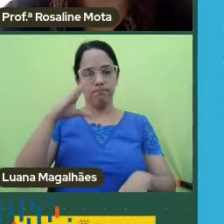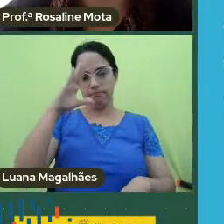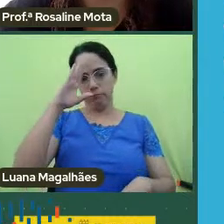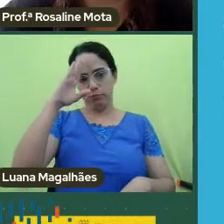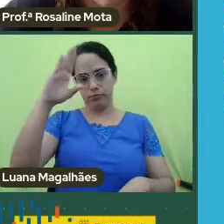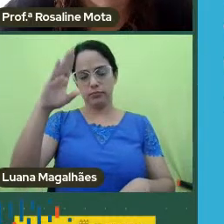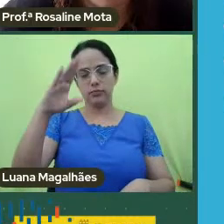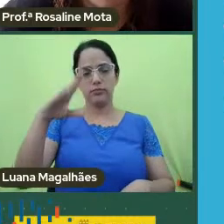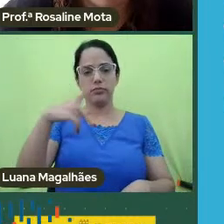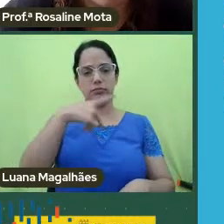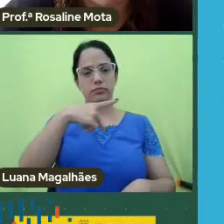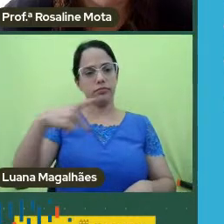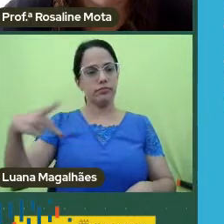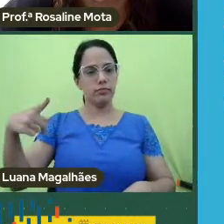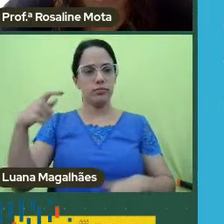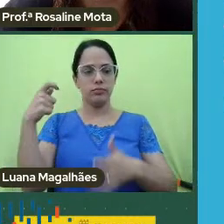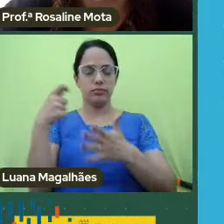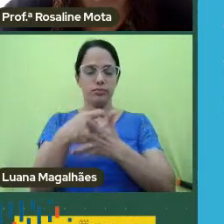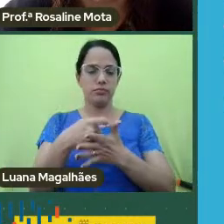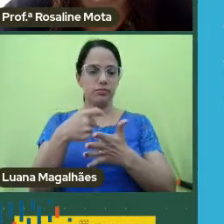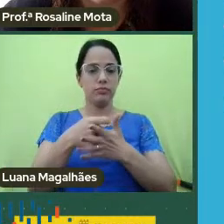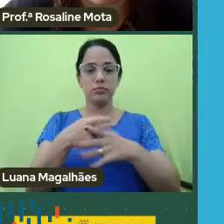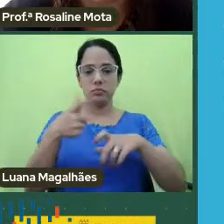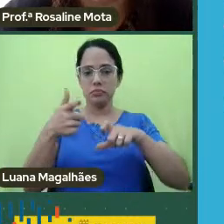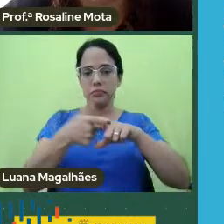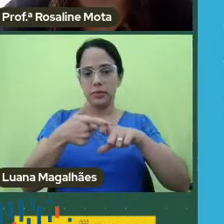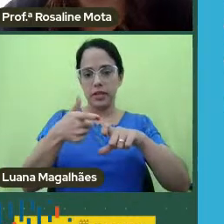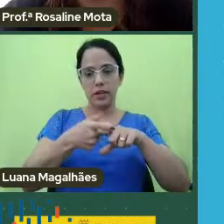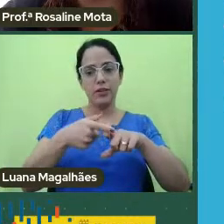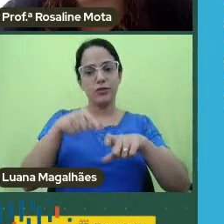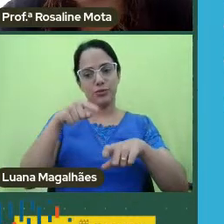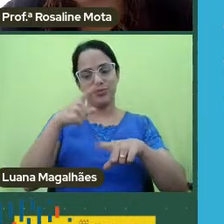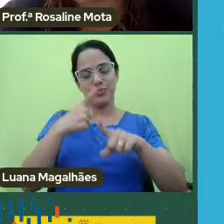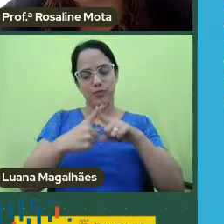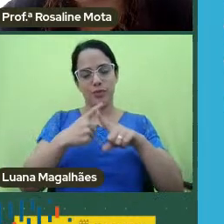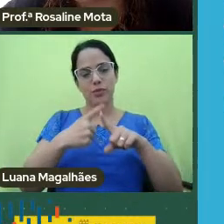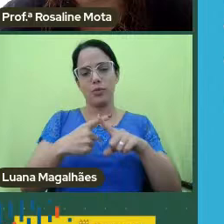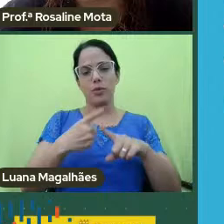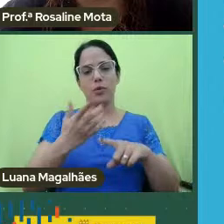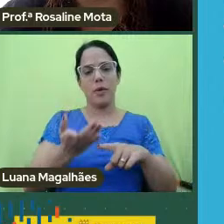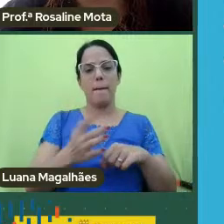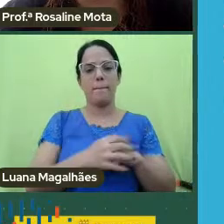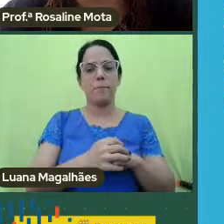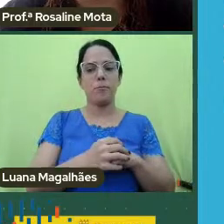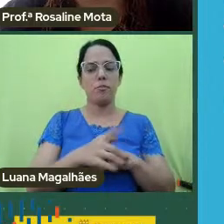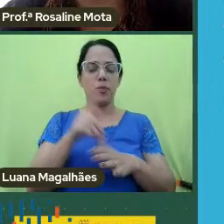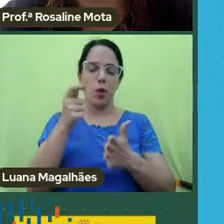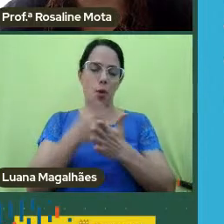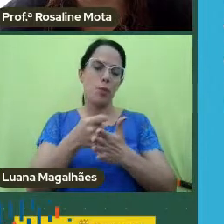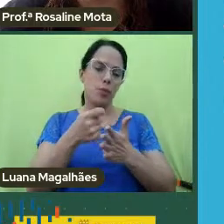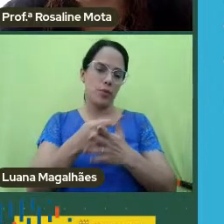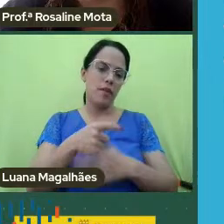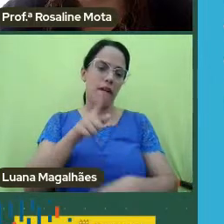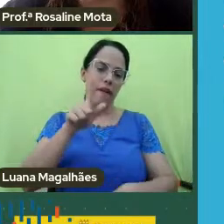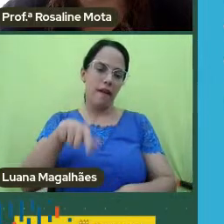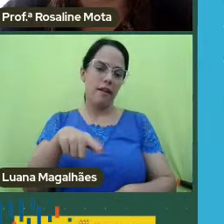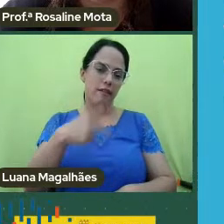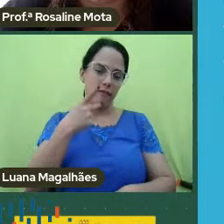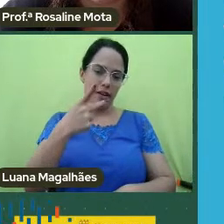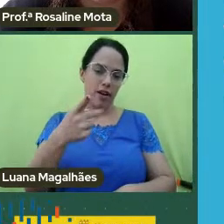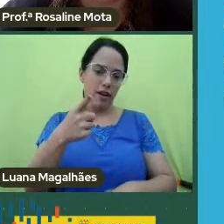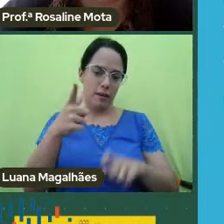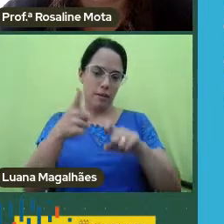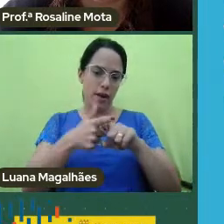sendo presidida obrigatoriamente por um médico, porque é isso que rege lá a obrigatoriedade da